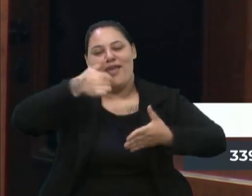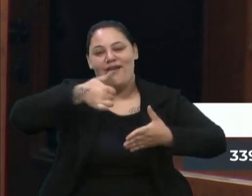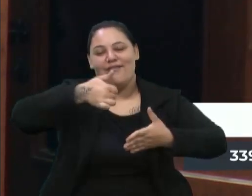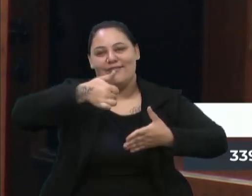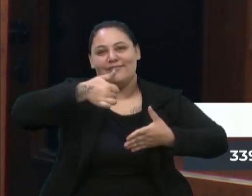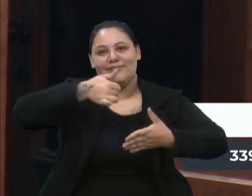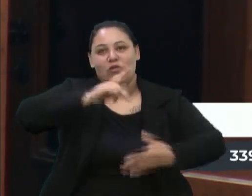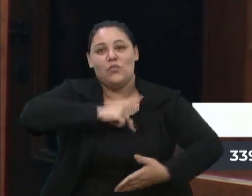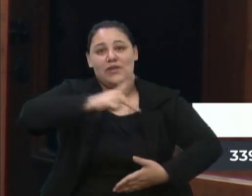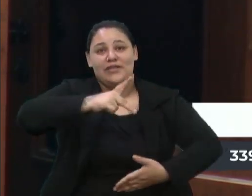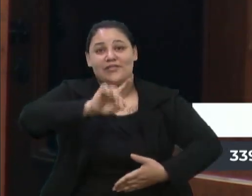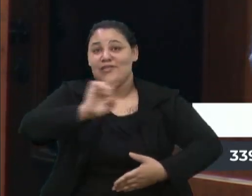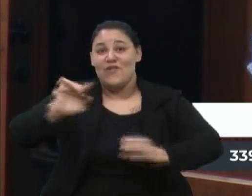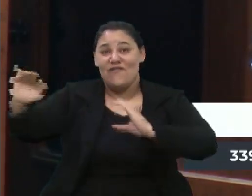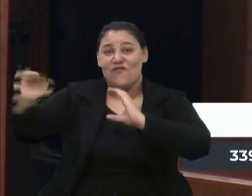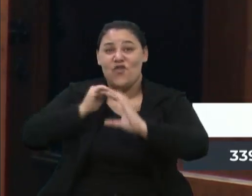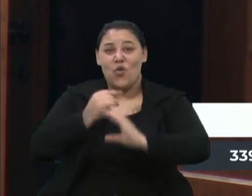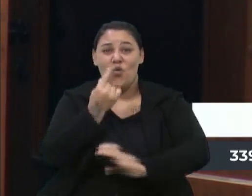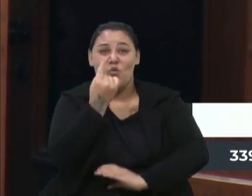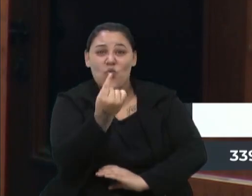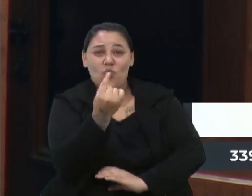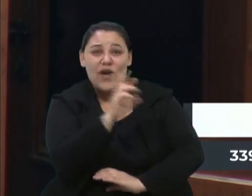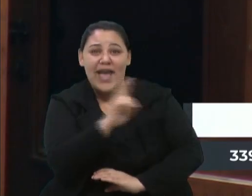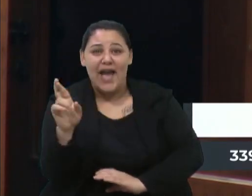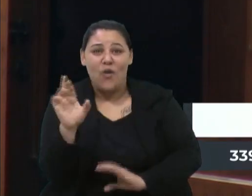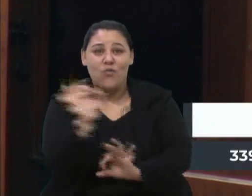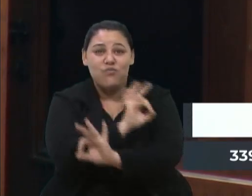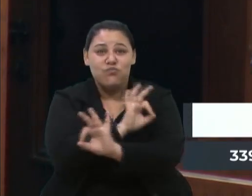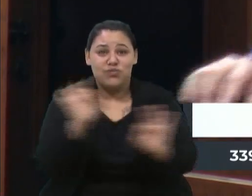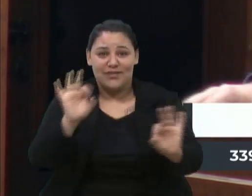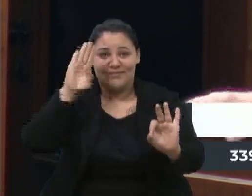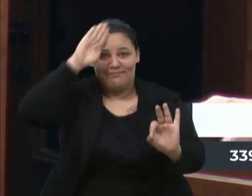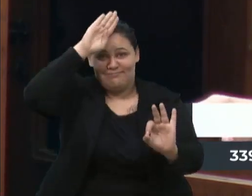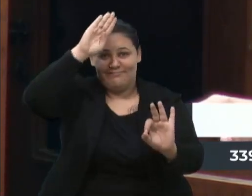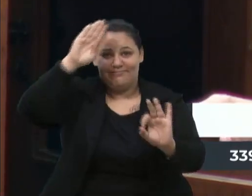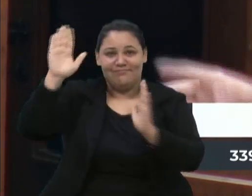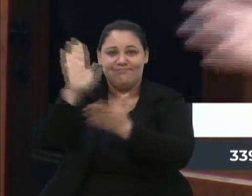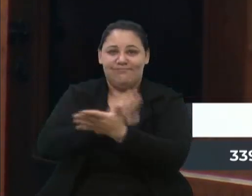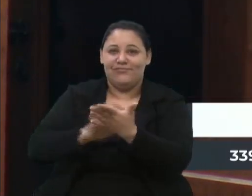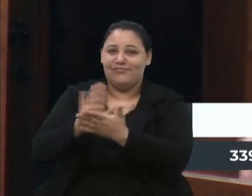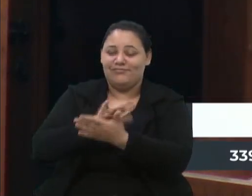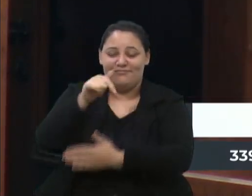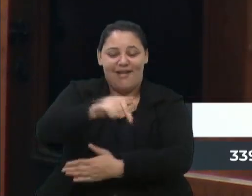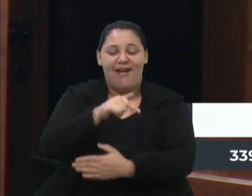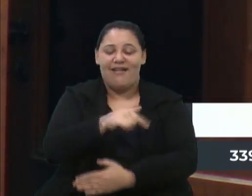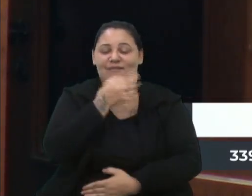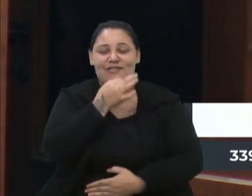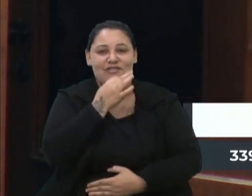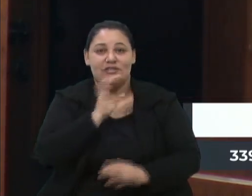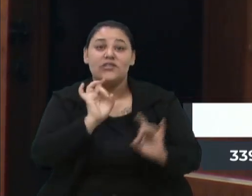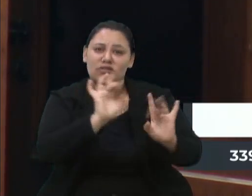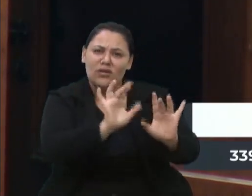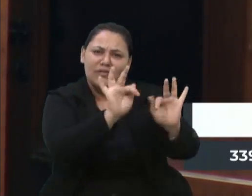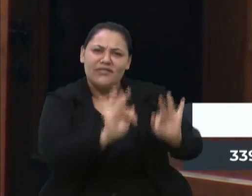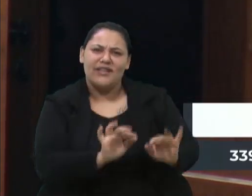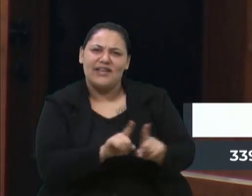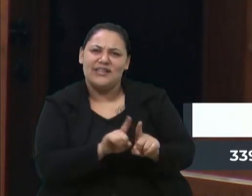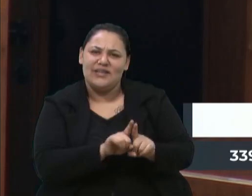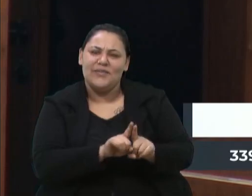o presidente que não mandou uma língua nada para nossa cidade e para concluir